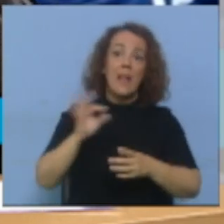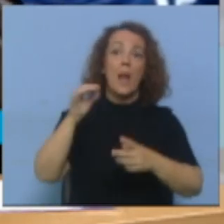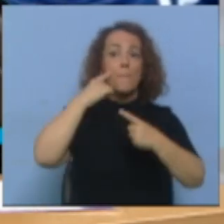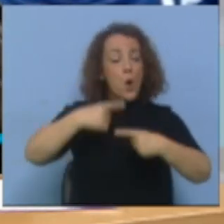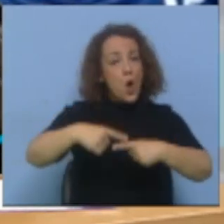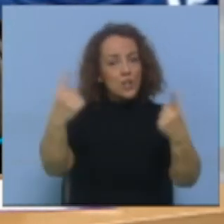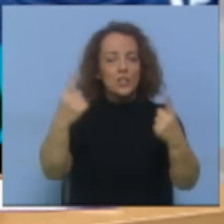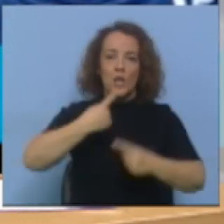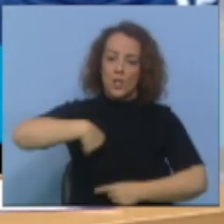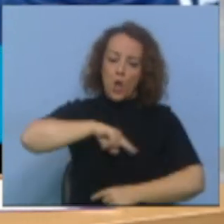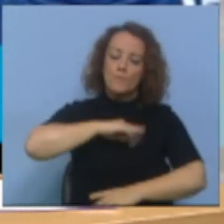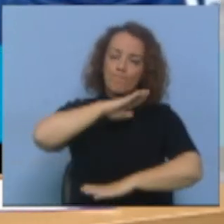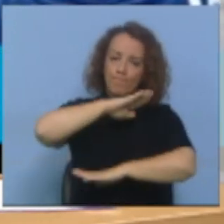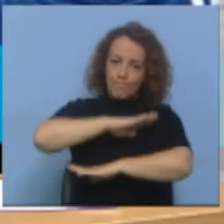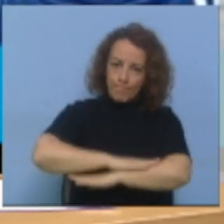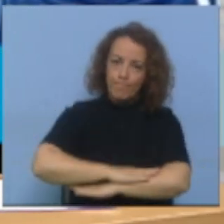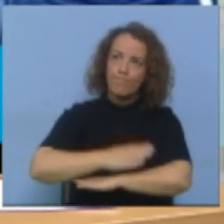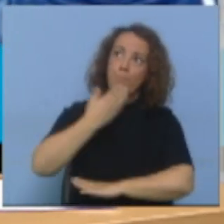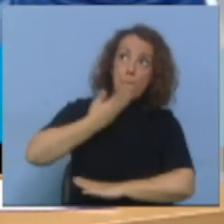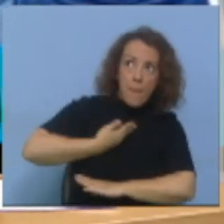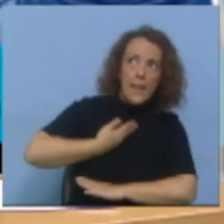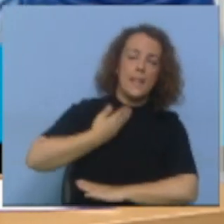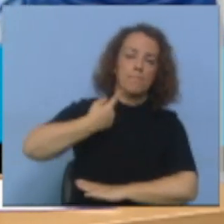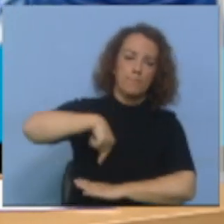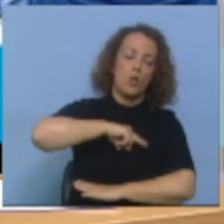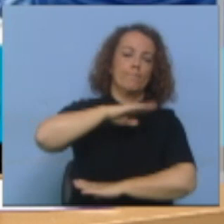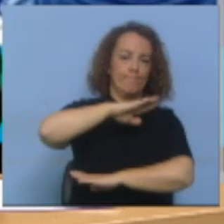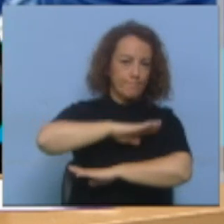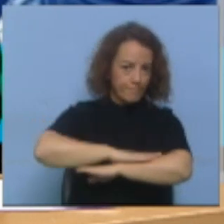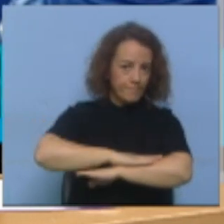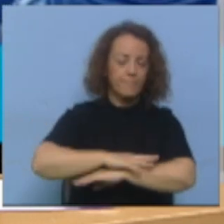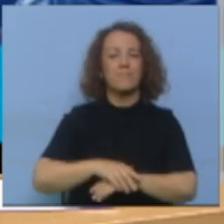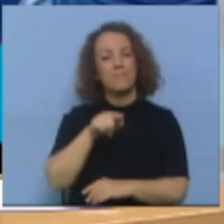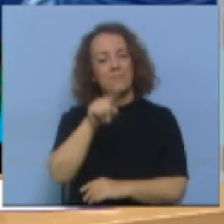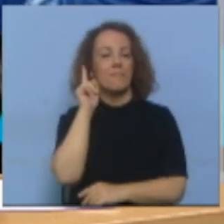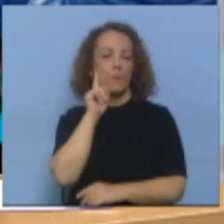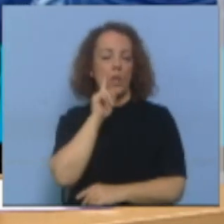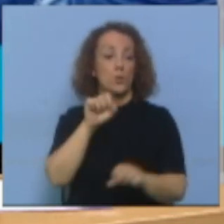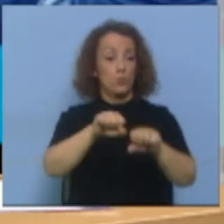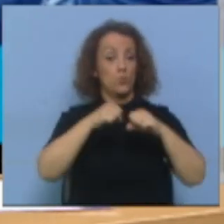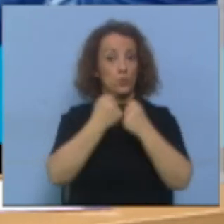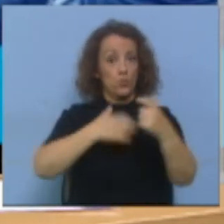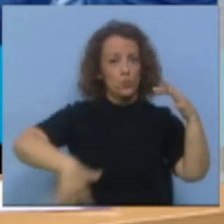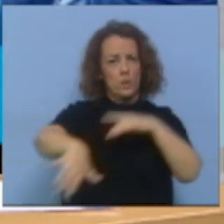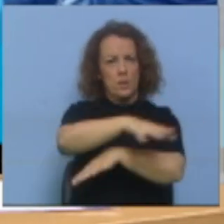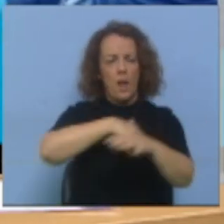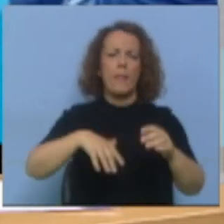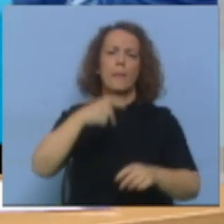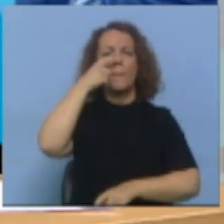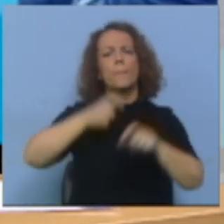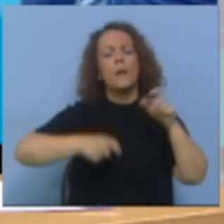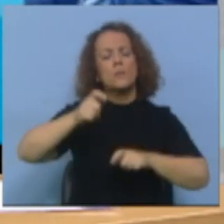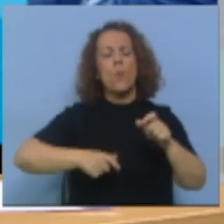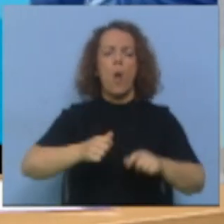que cumprimos aquilo que nos pedem. E é importante que a sociedade perceba, e os católicos percebam, que